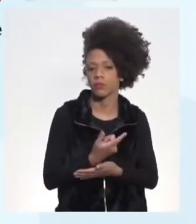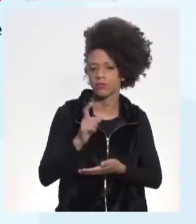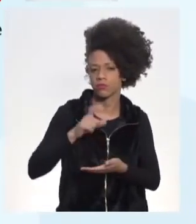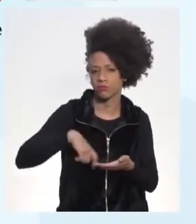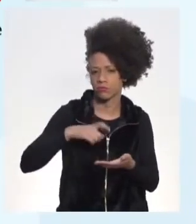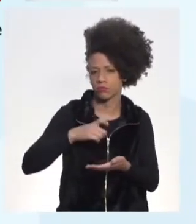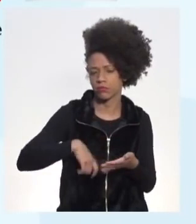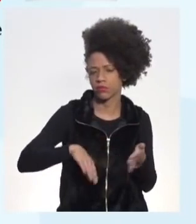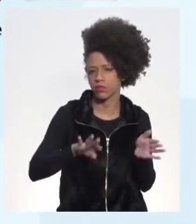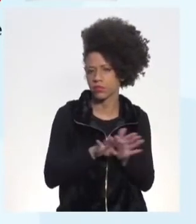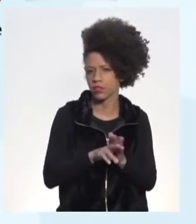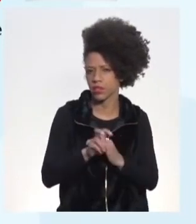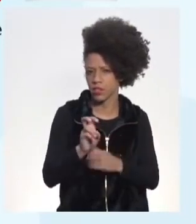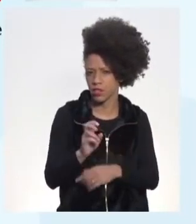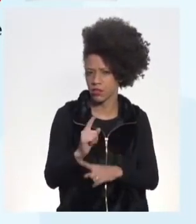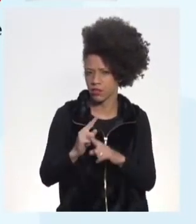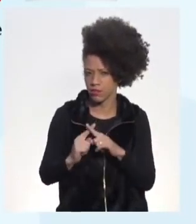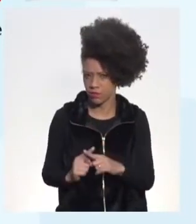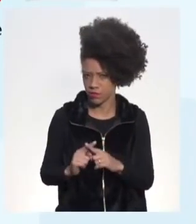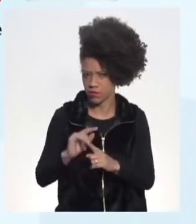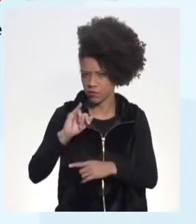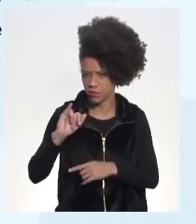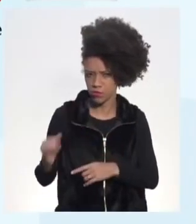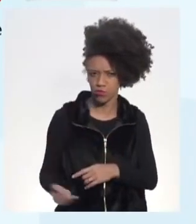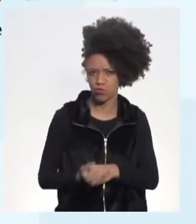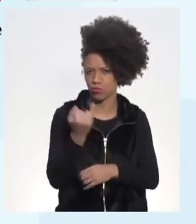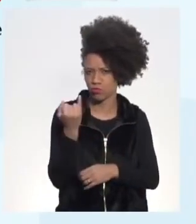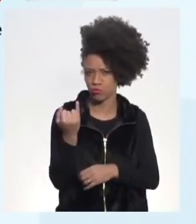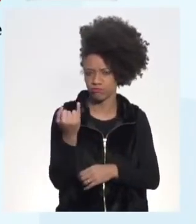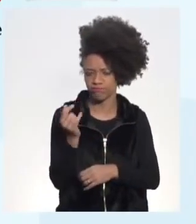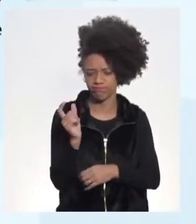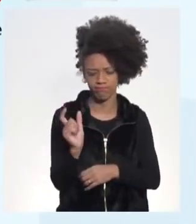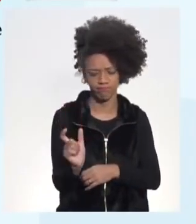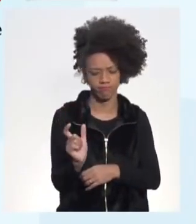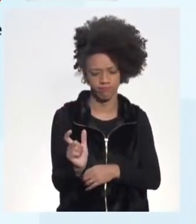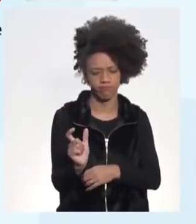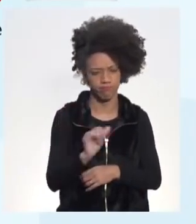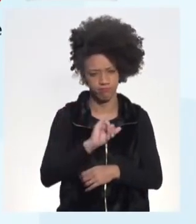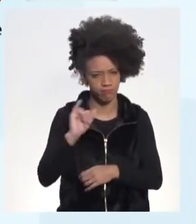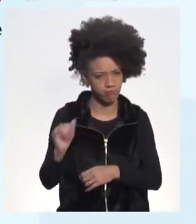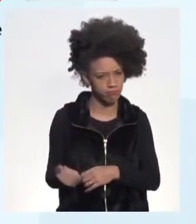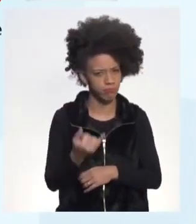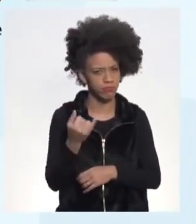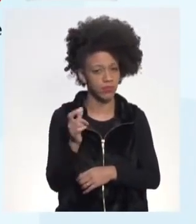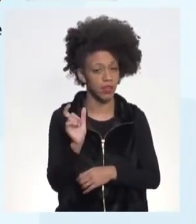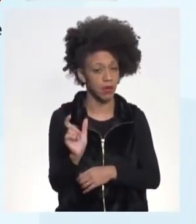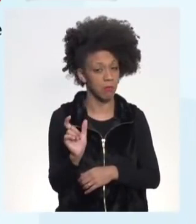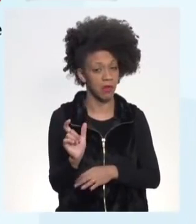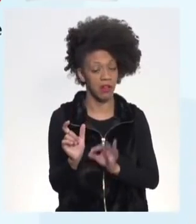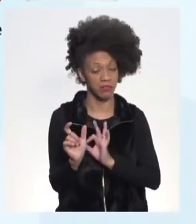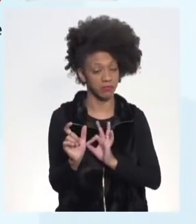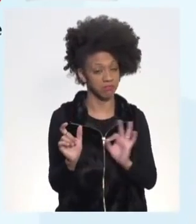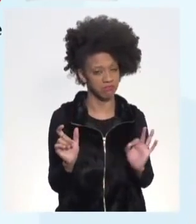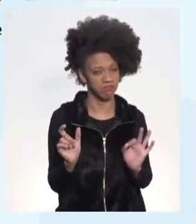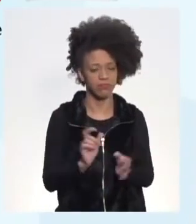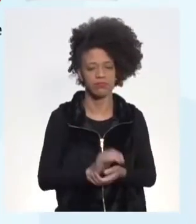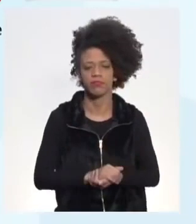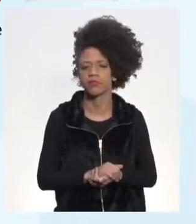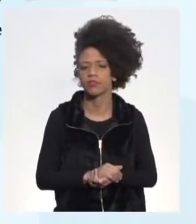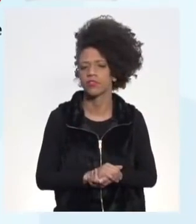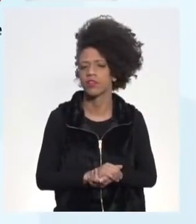até 5 vezes sem juros. Sem juros é a palavrinha mágica, pelo menos para mim, adoro ela. Qual